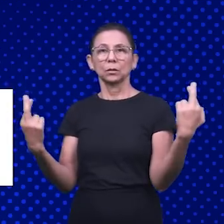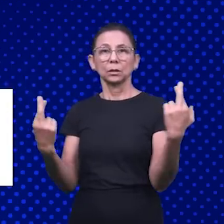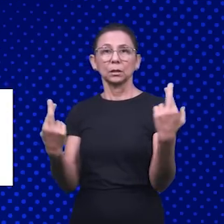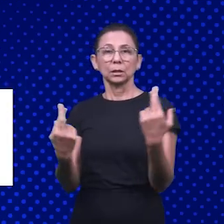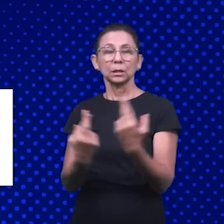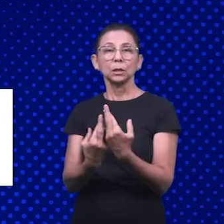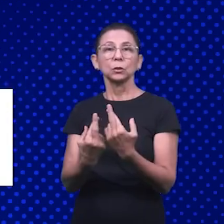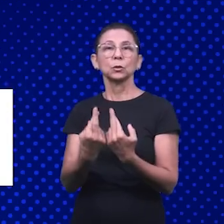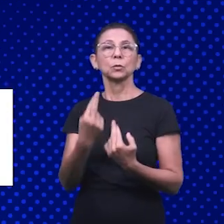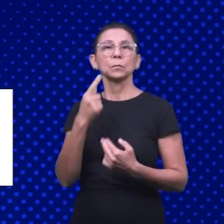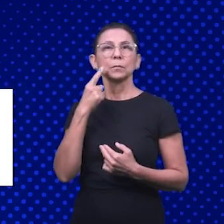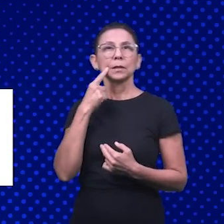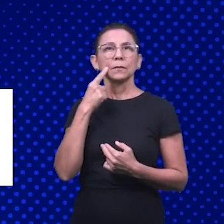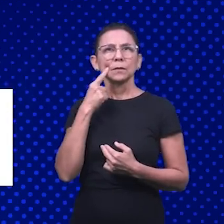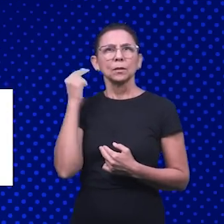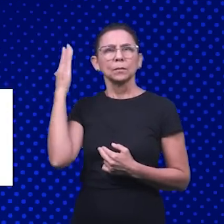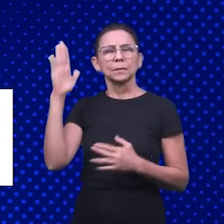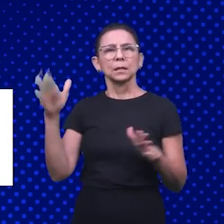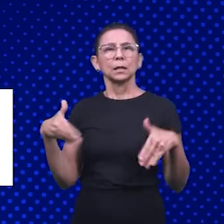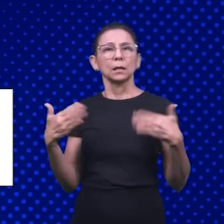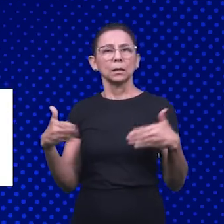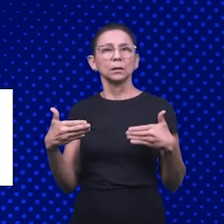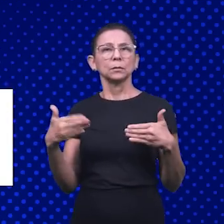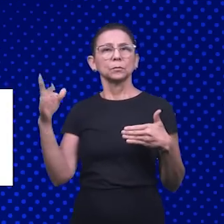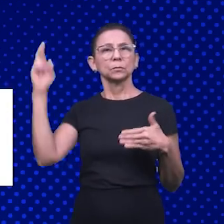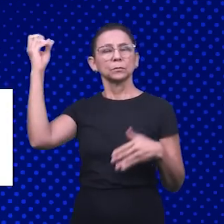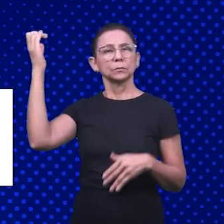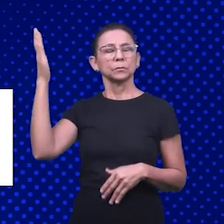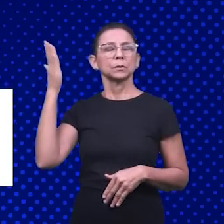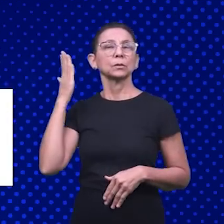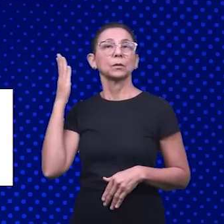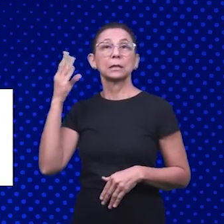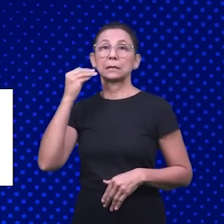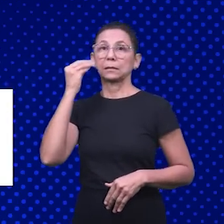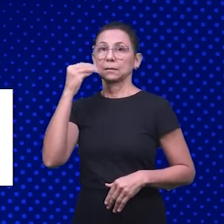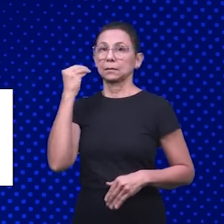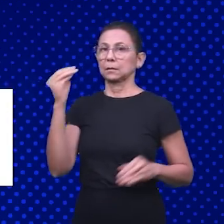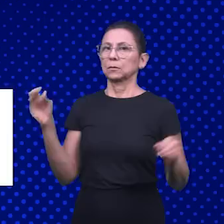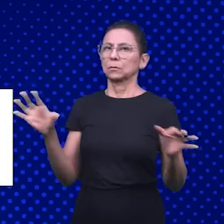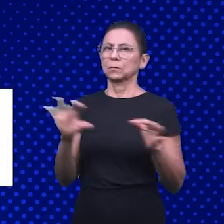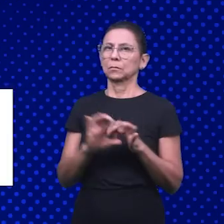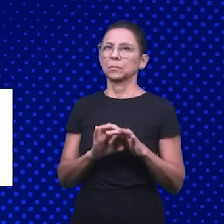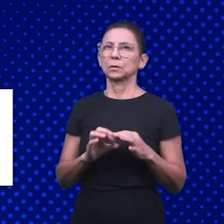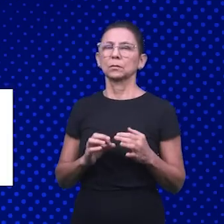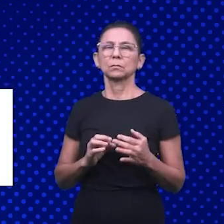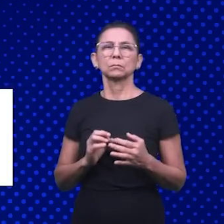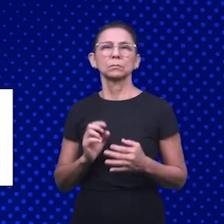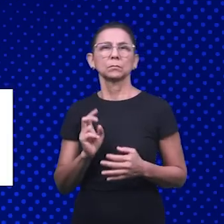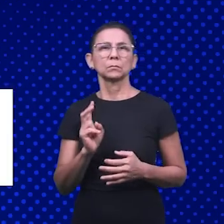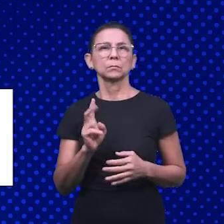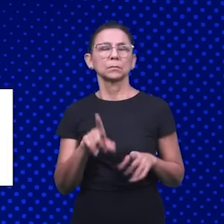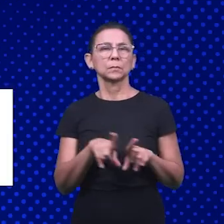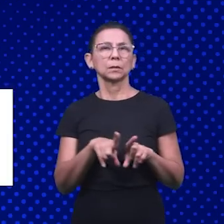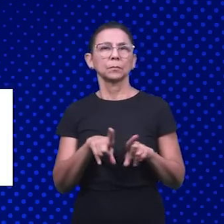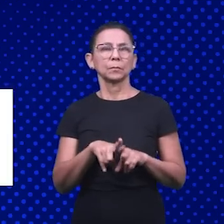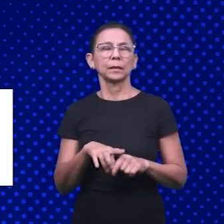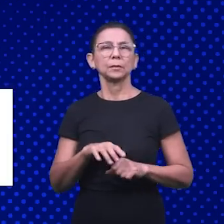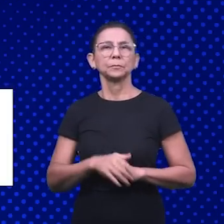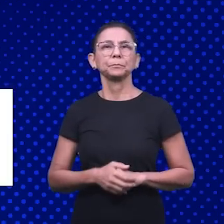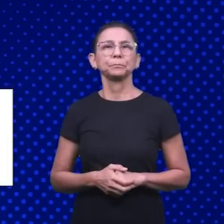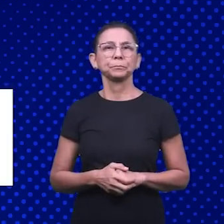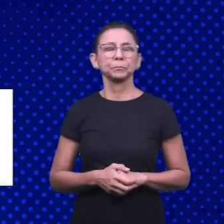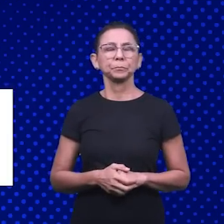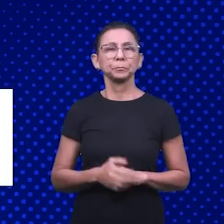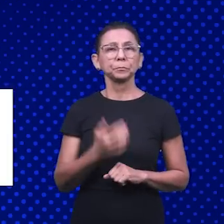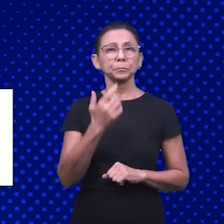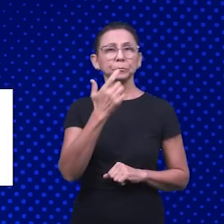Pajuçara para ouvir uma palavra de ânimo da parte do Senhor. Essa experiência de comunhão também foi vivida pelas servas do Polo